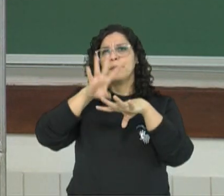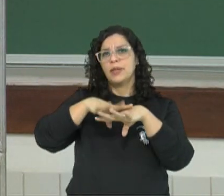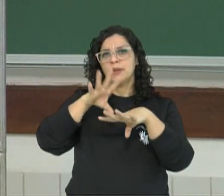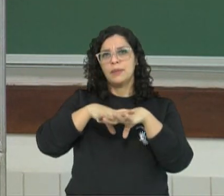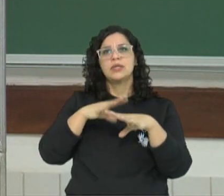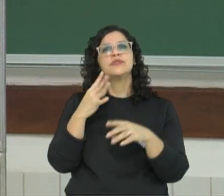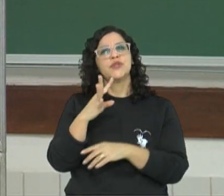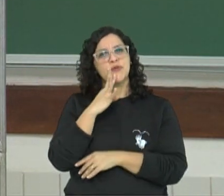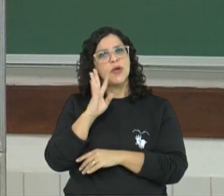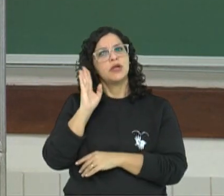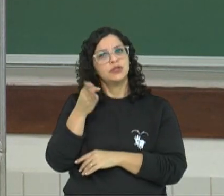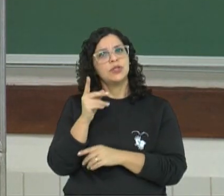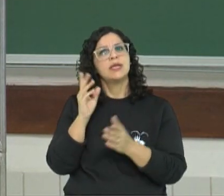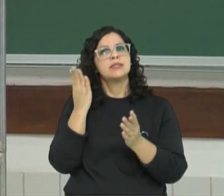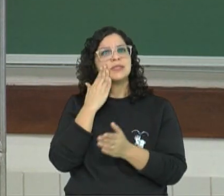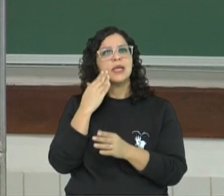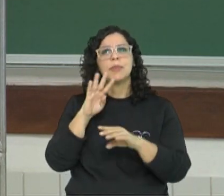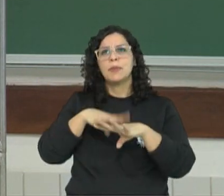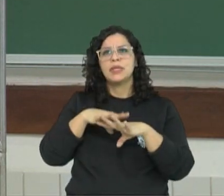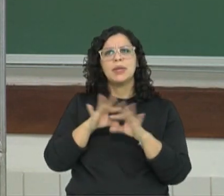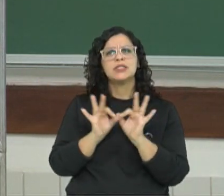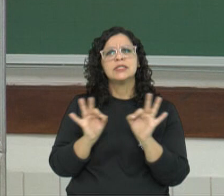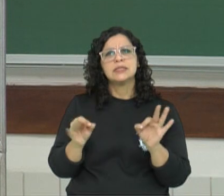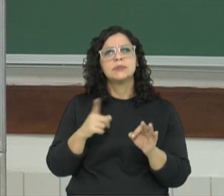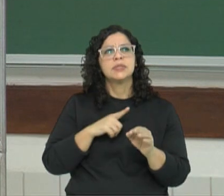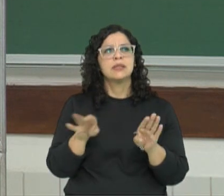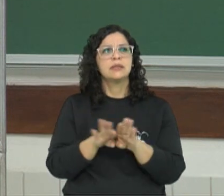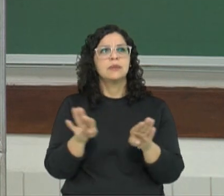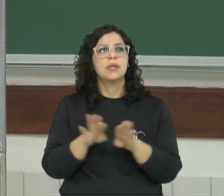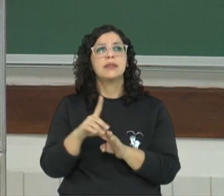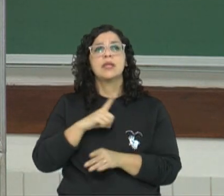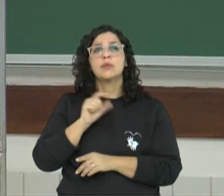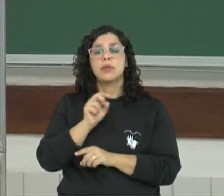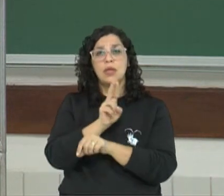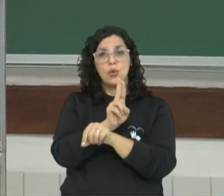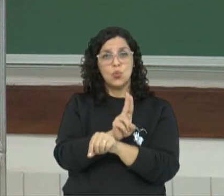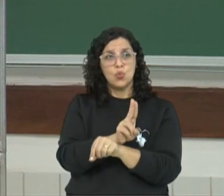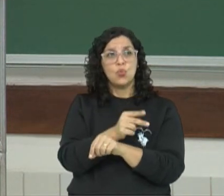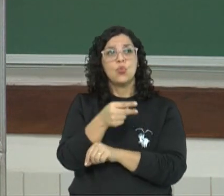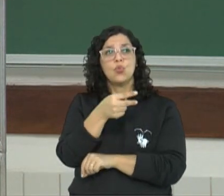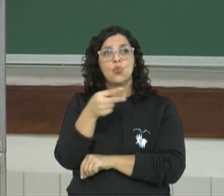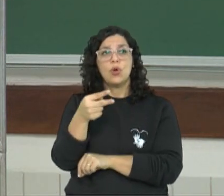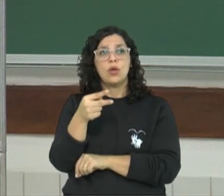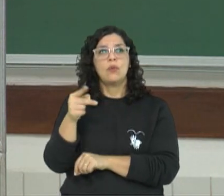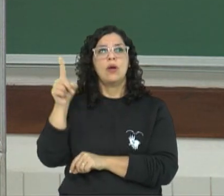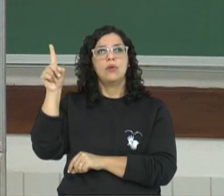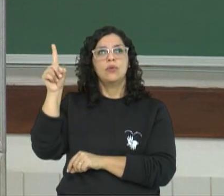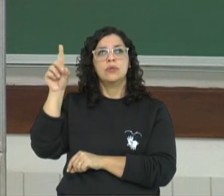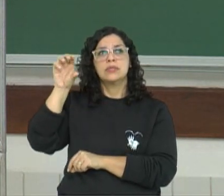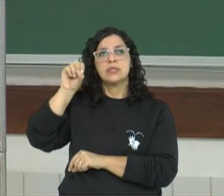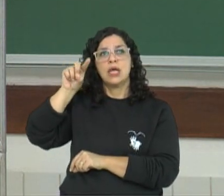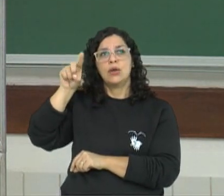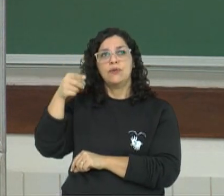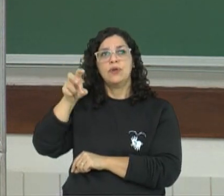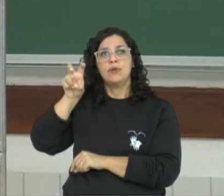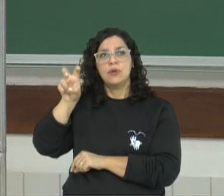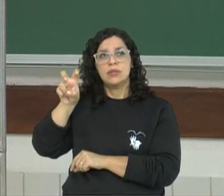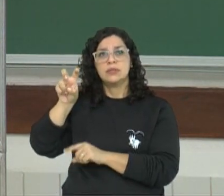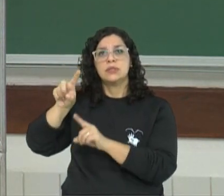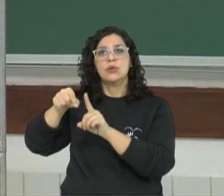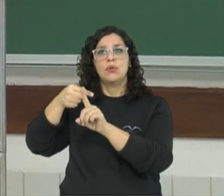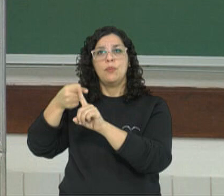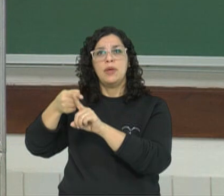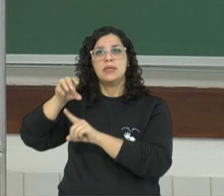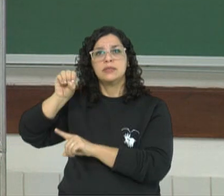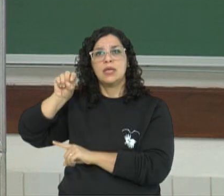que a gente conhece, né, aquela matemáticazinha básica, o que a gente tem aí, ó? O que eu faço? Somo os valores